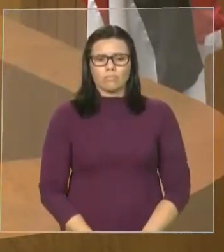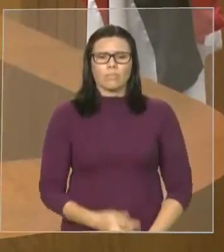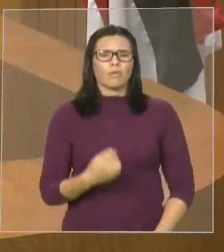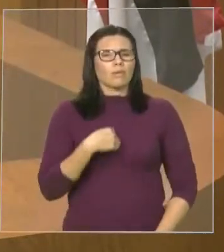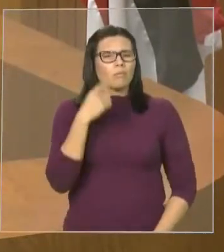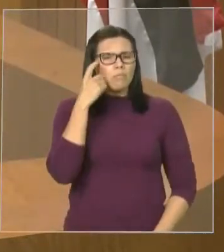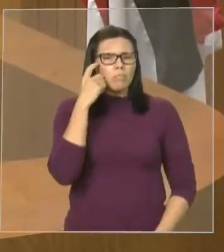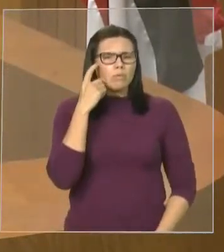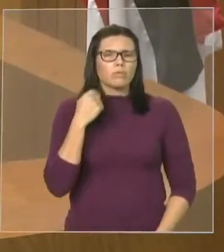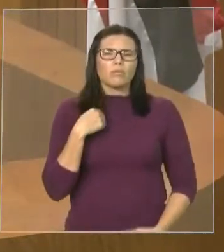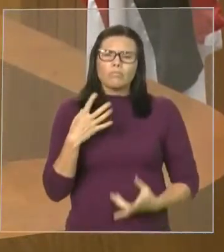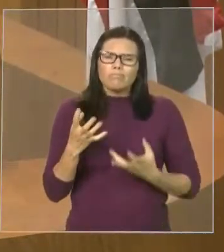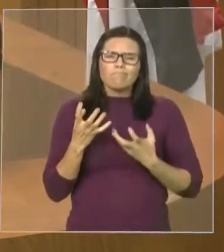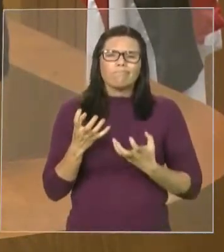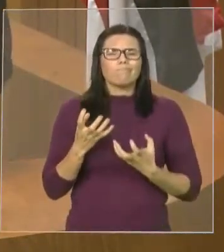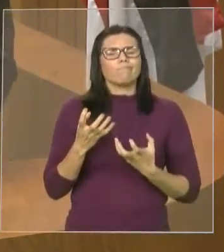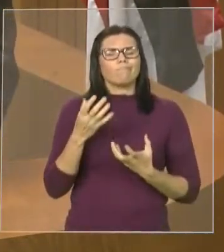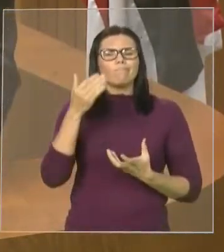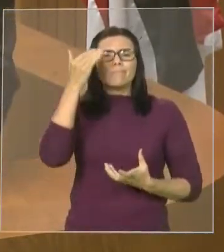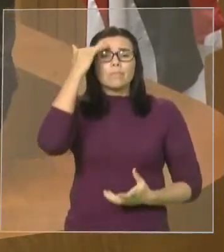aí, senhoras e senhores